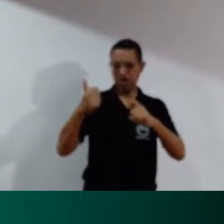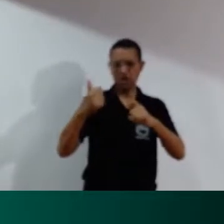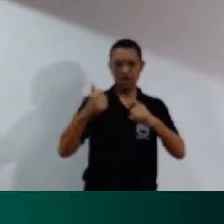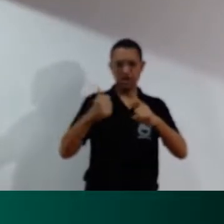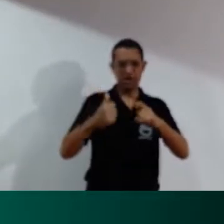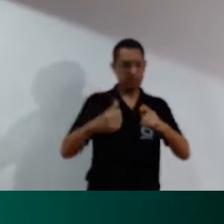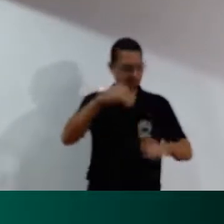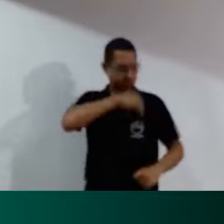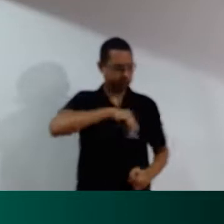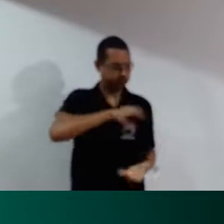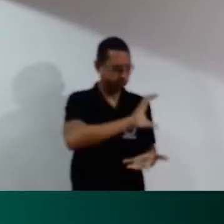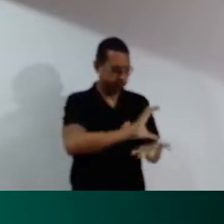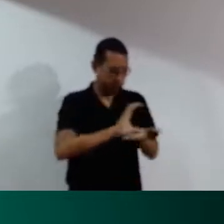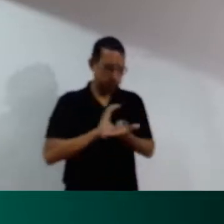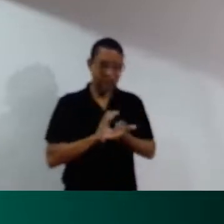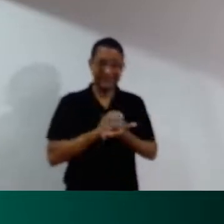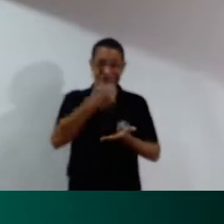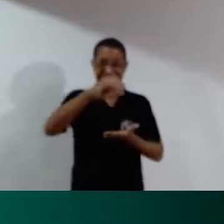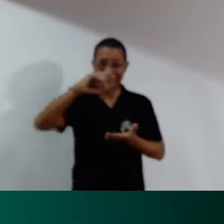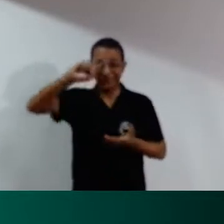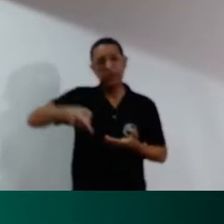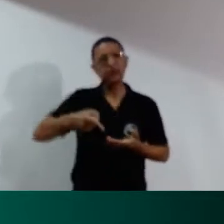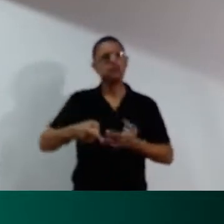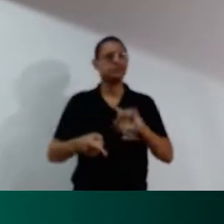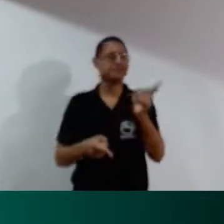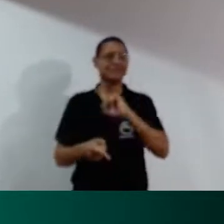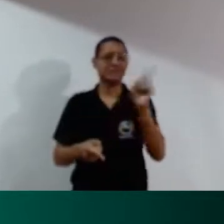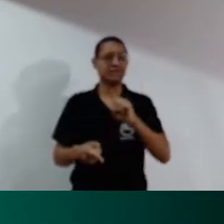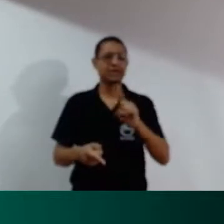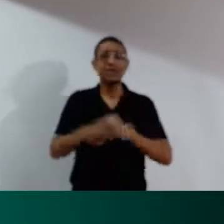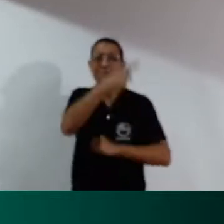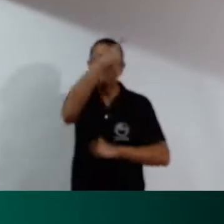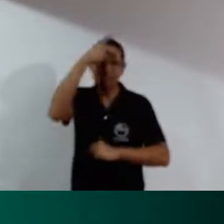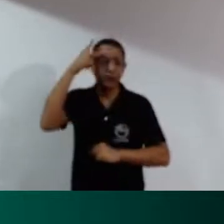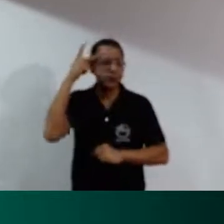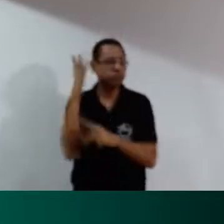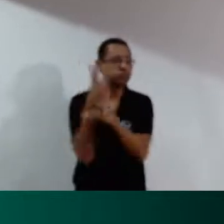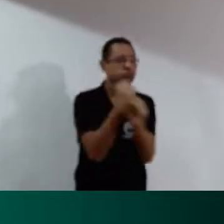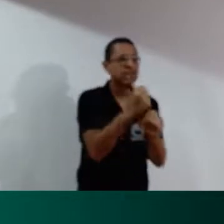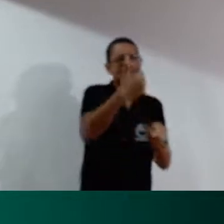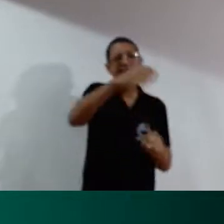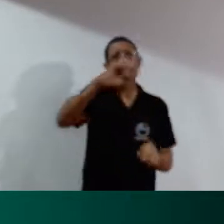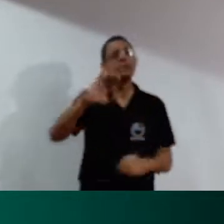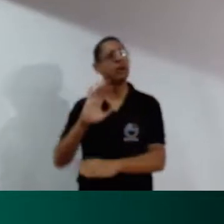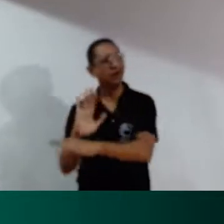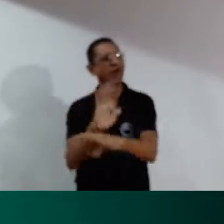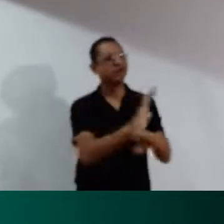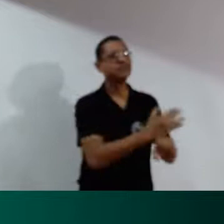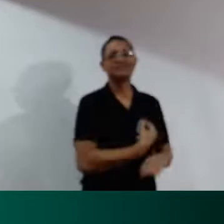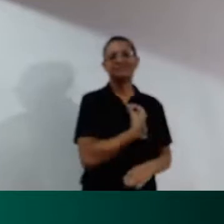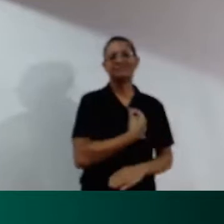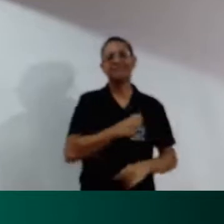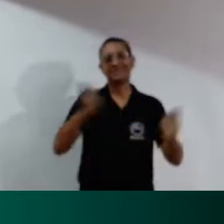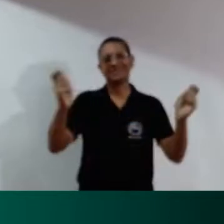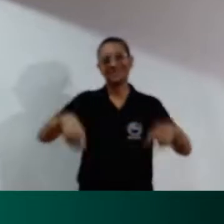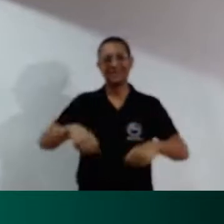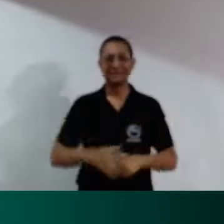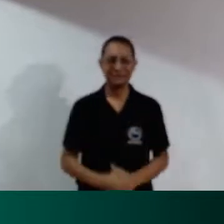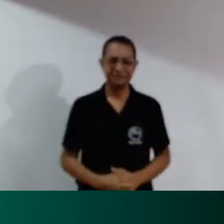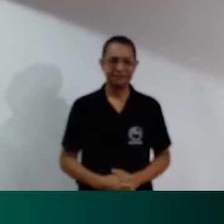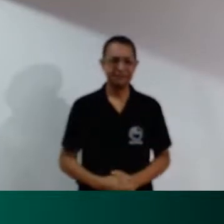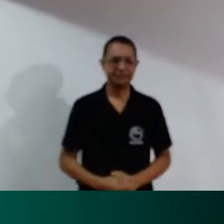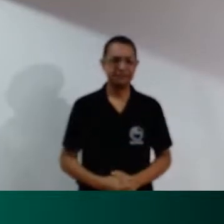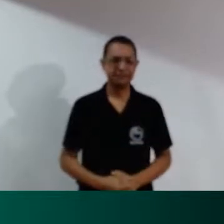é um grande é Talvez um grande ator com meu amigo Gleidson que é o aqui o cara que falou